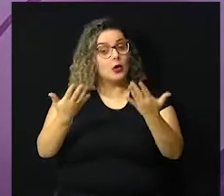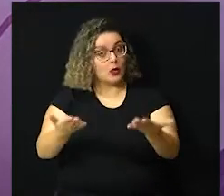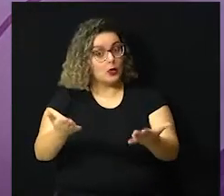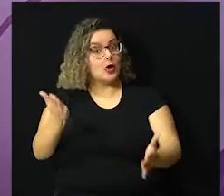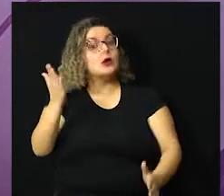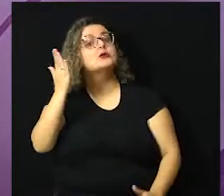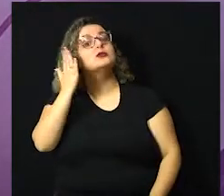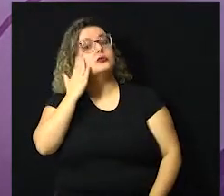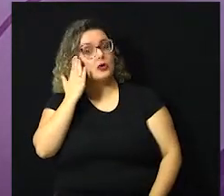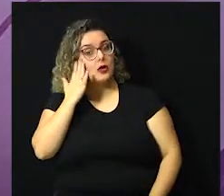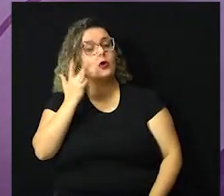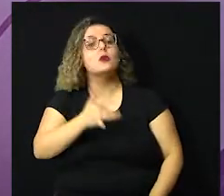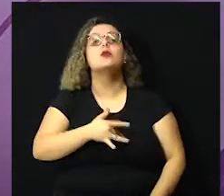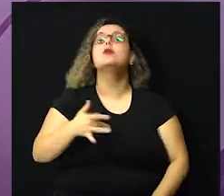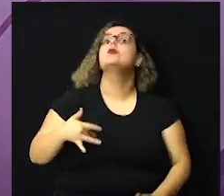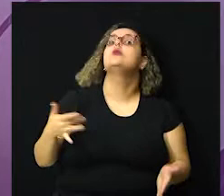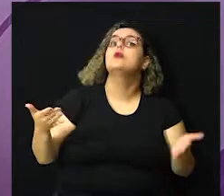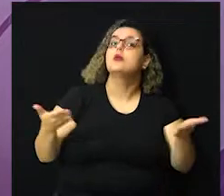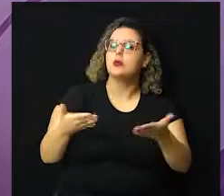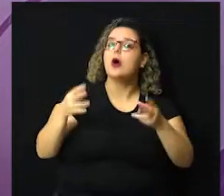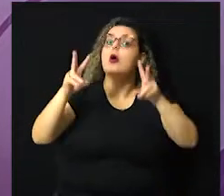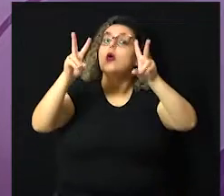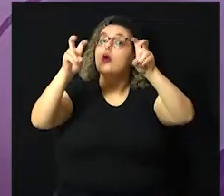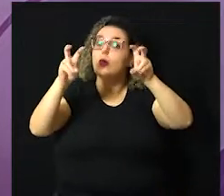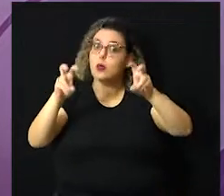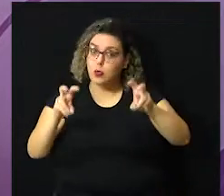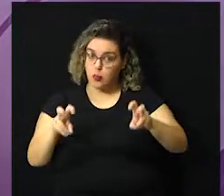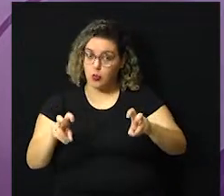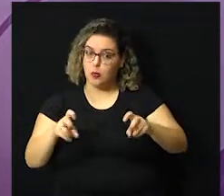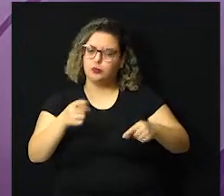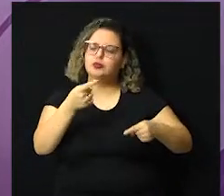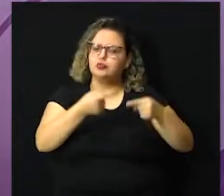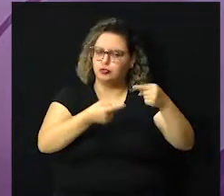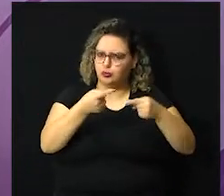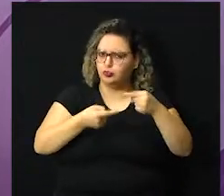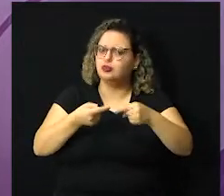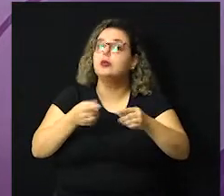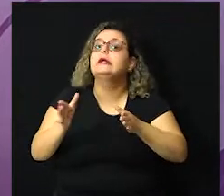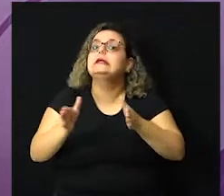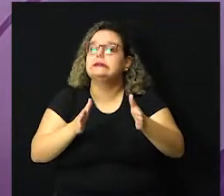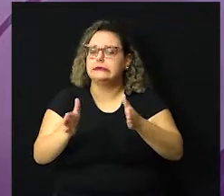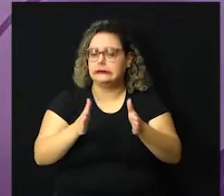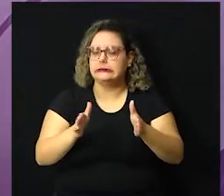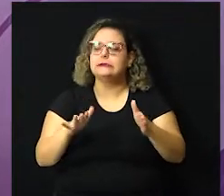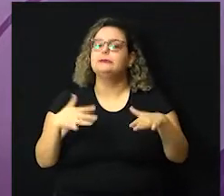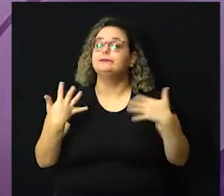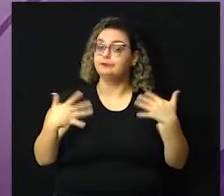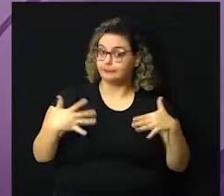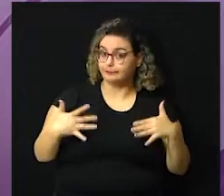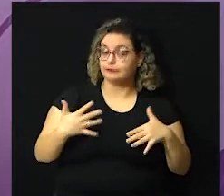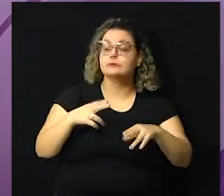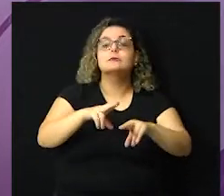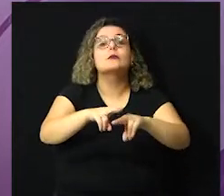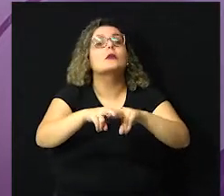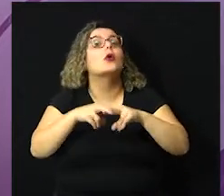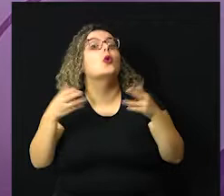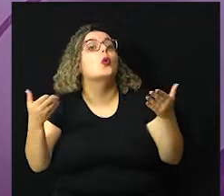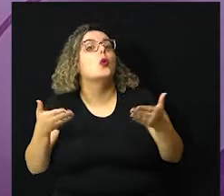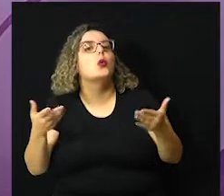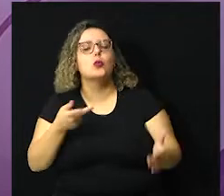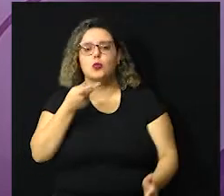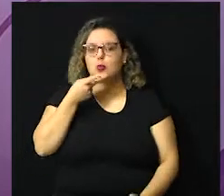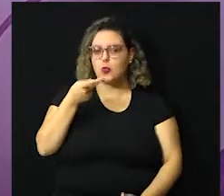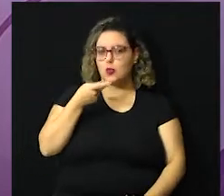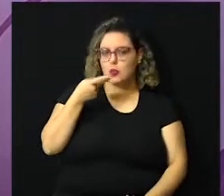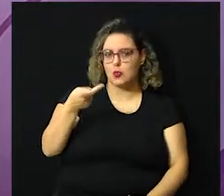já sabe, o Saúde Agora traz temas que estão sendo bem discutidos no momento. Por isso, hoje a gente vai